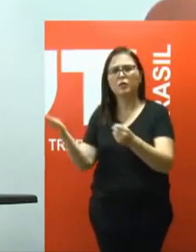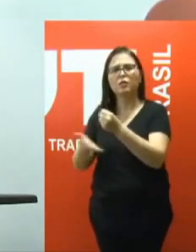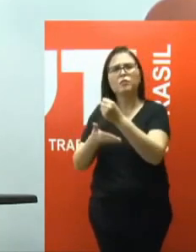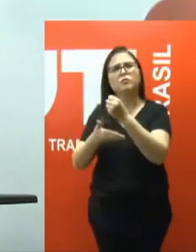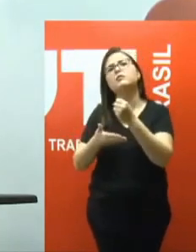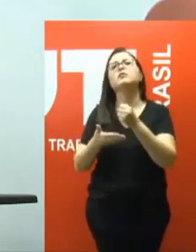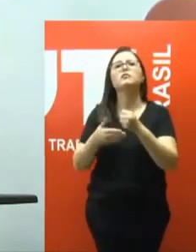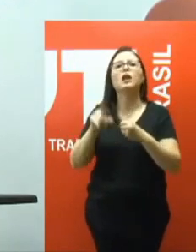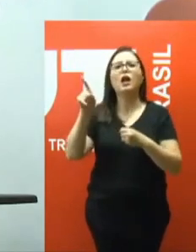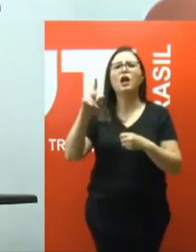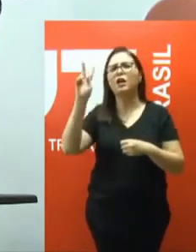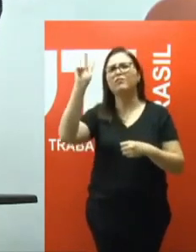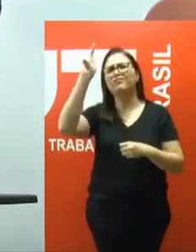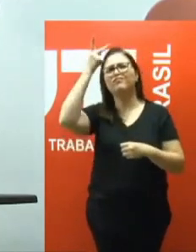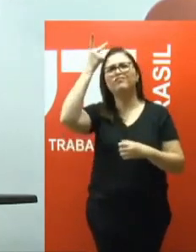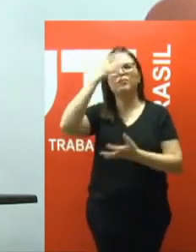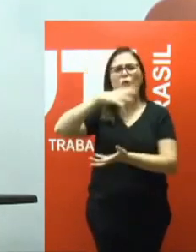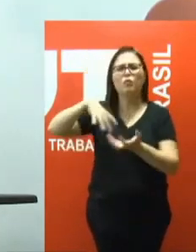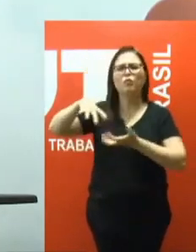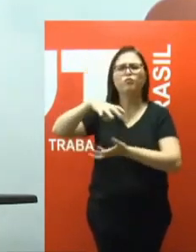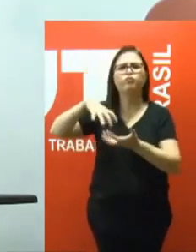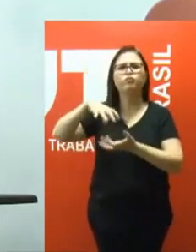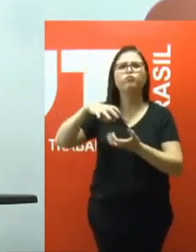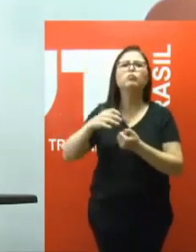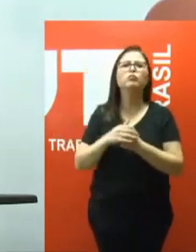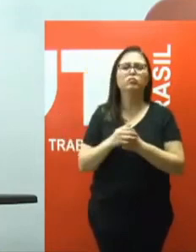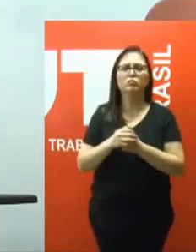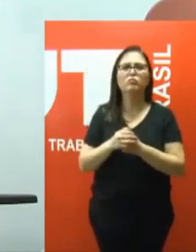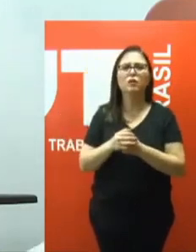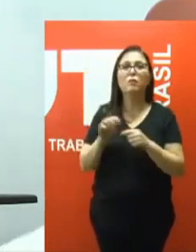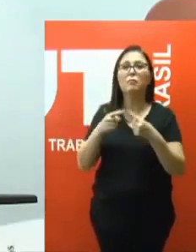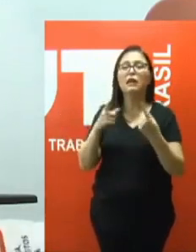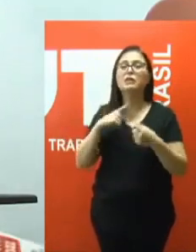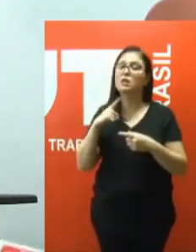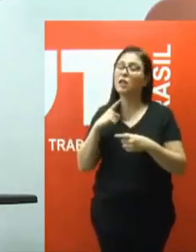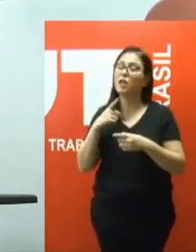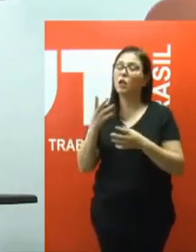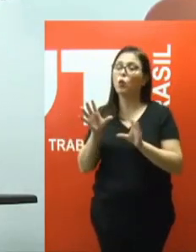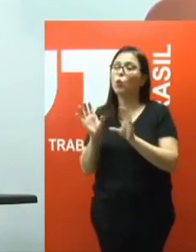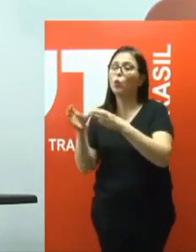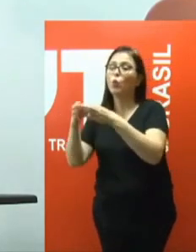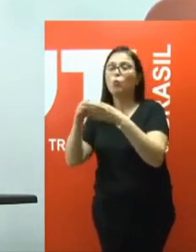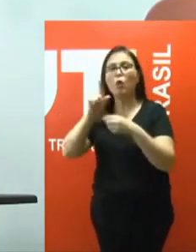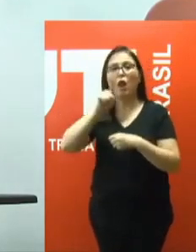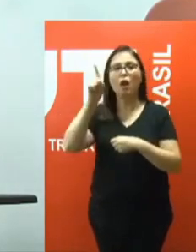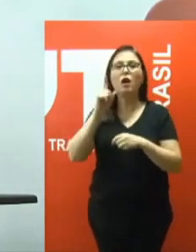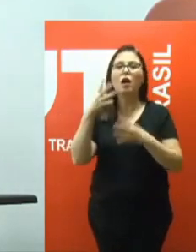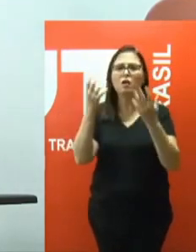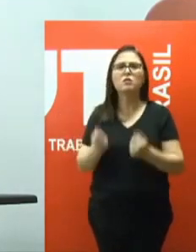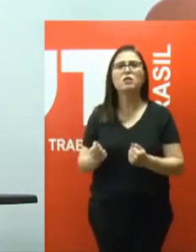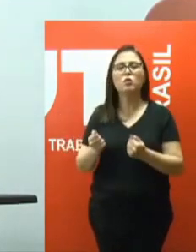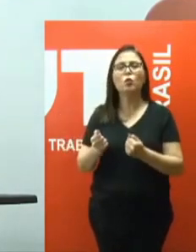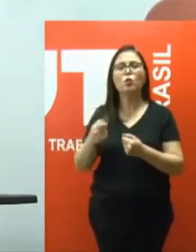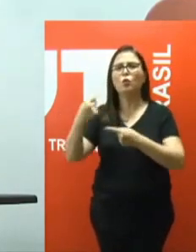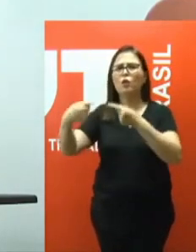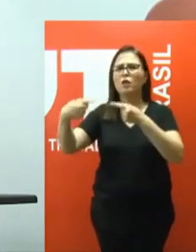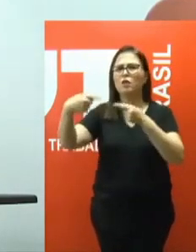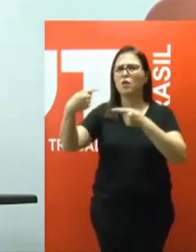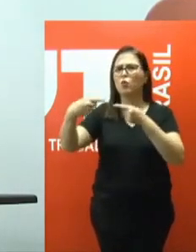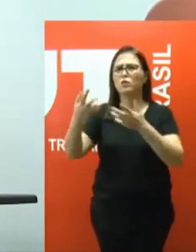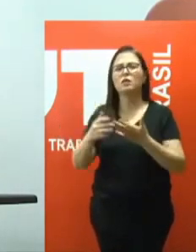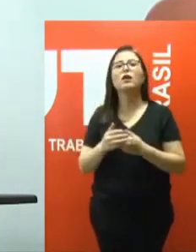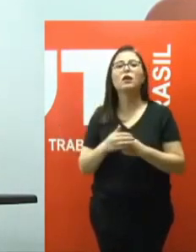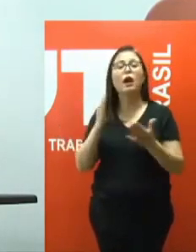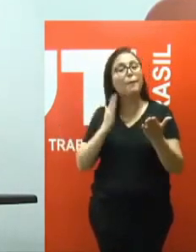né? Mas tinha um setor, né? Aquele setor mais dinâmico, que topou fazer a negociação, né? Eles aprovaram o